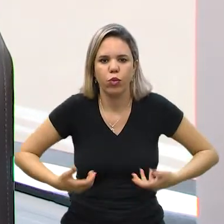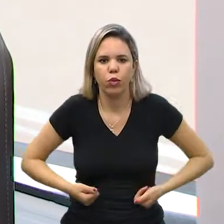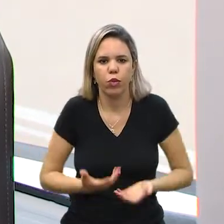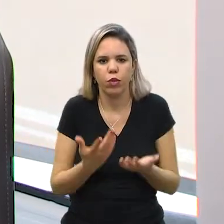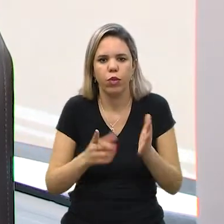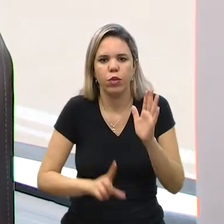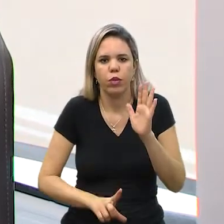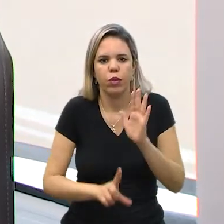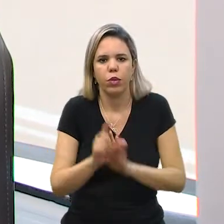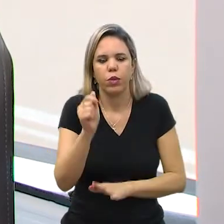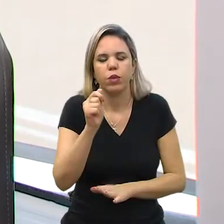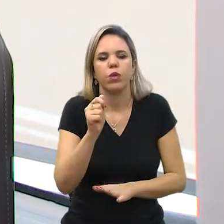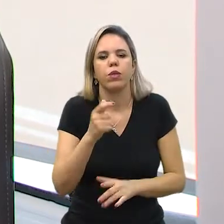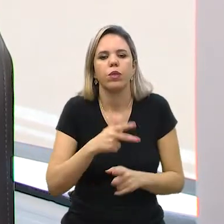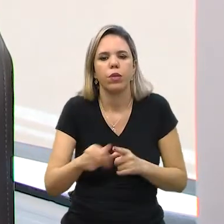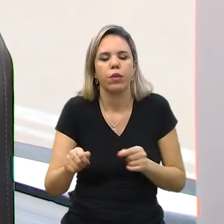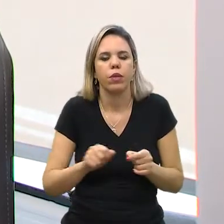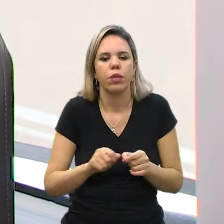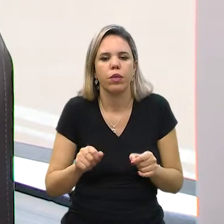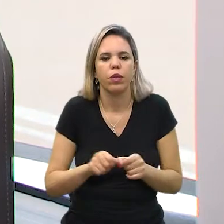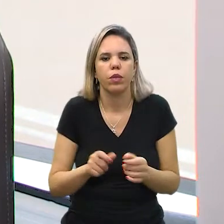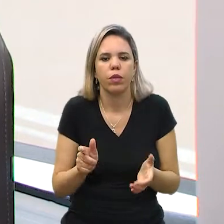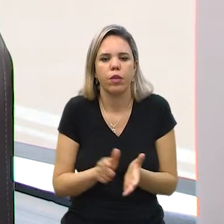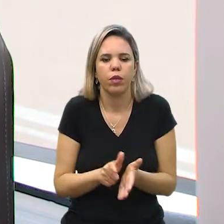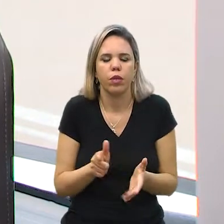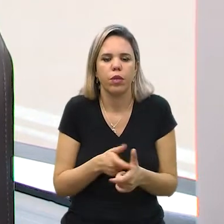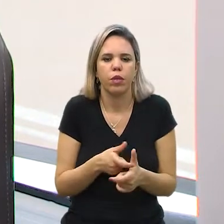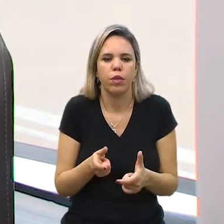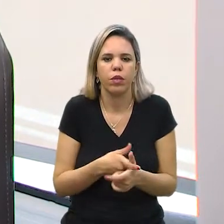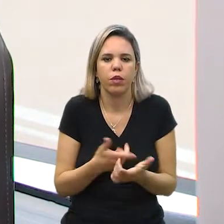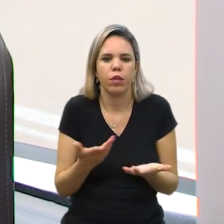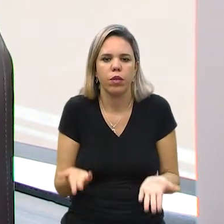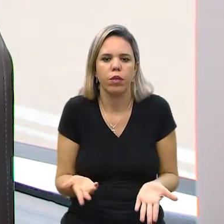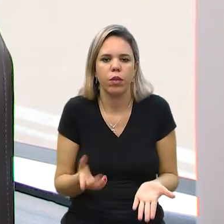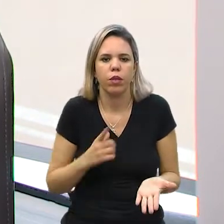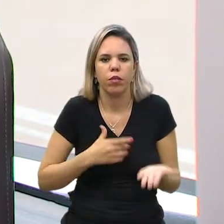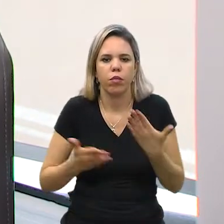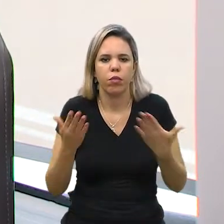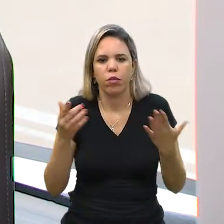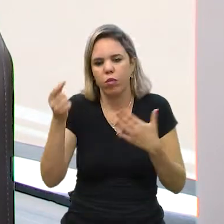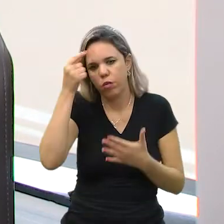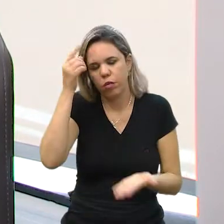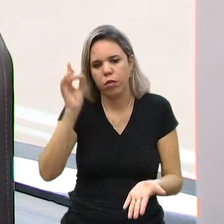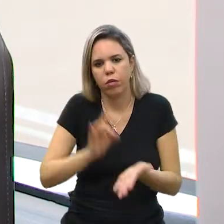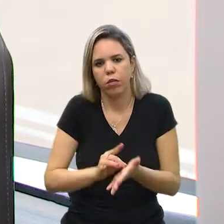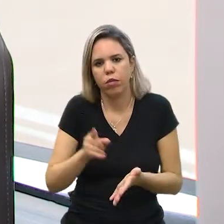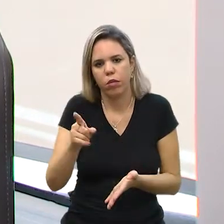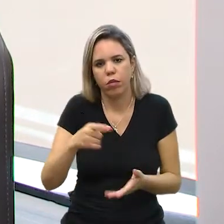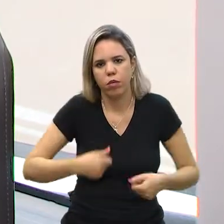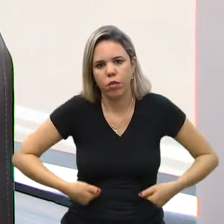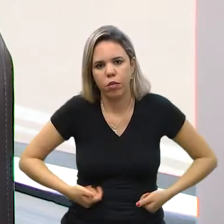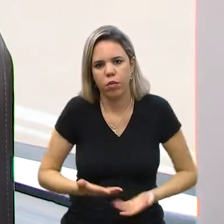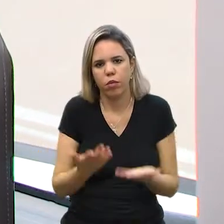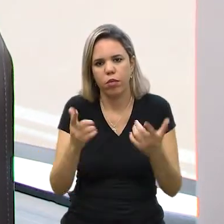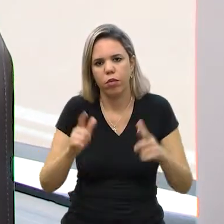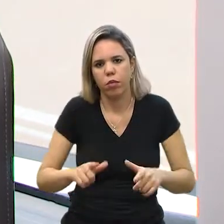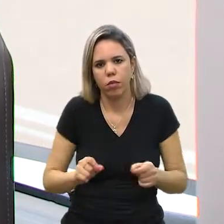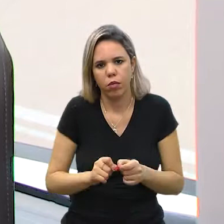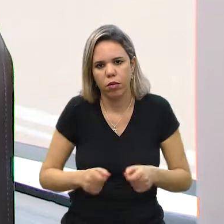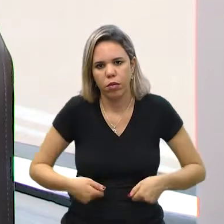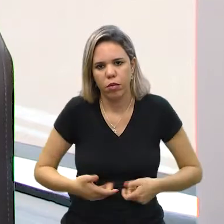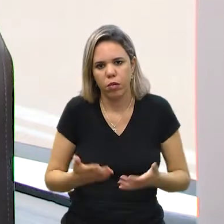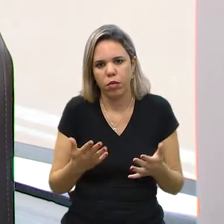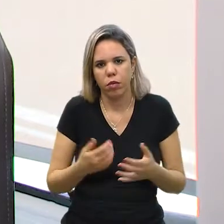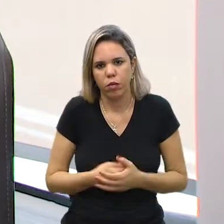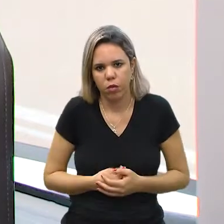seus vencimentos. Por quê? Porque através daí você tem uma noção real do que você gasta e onde você